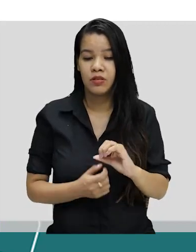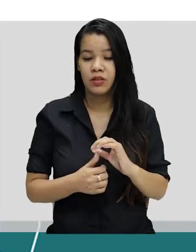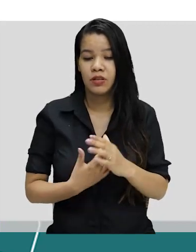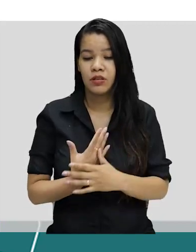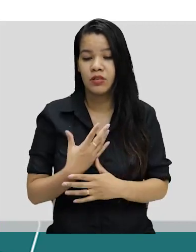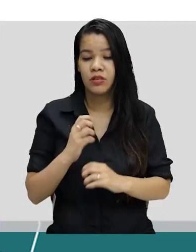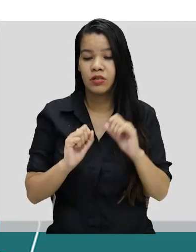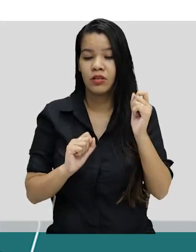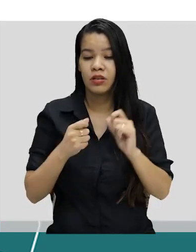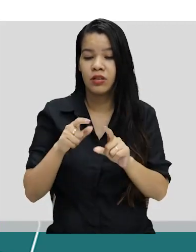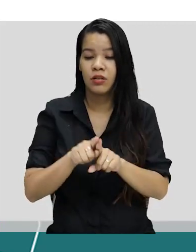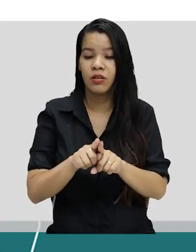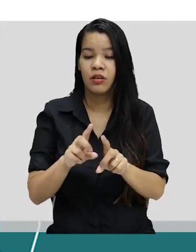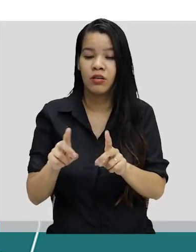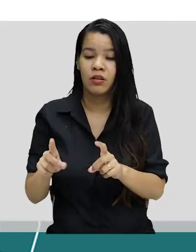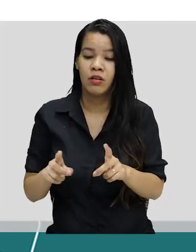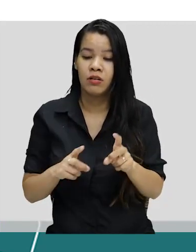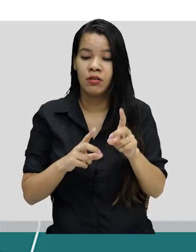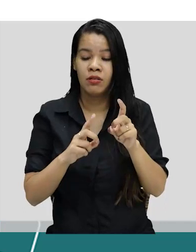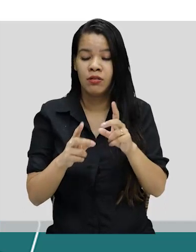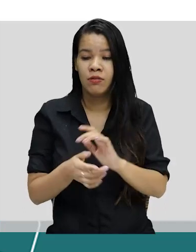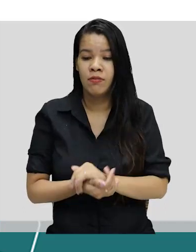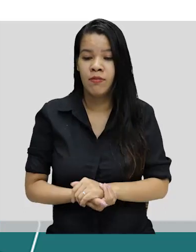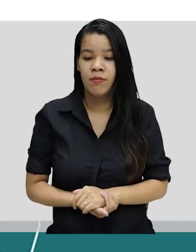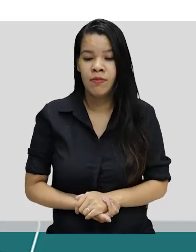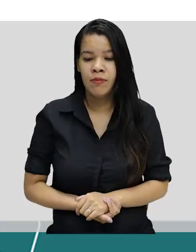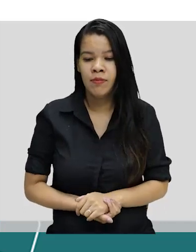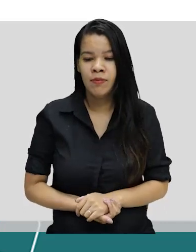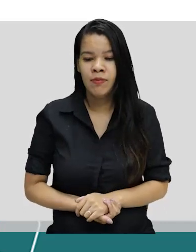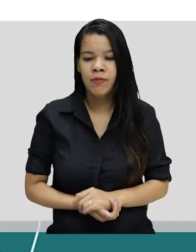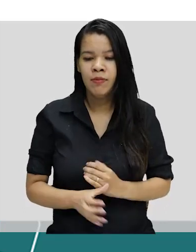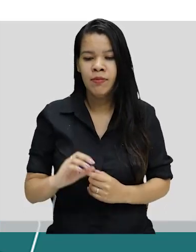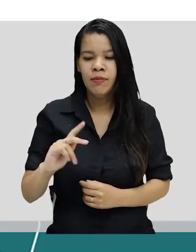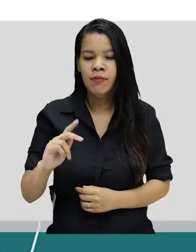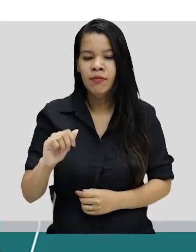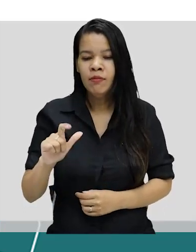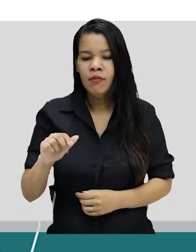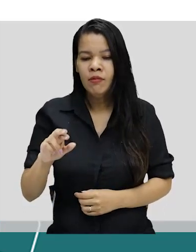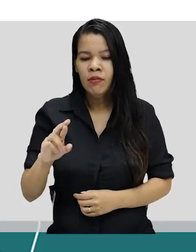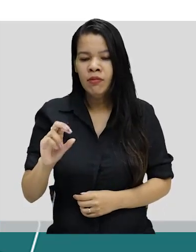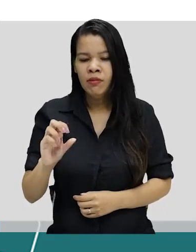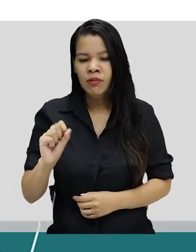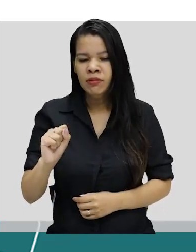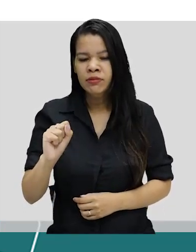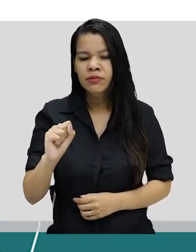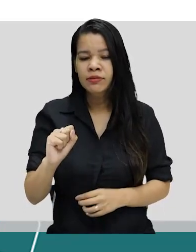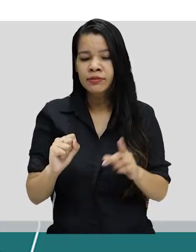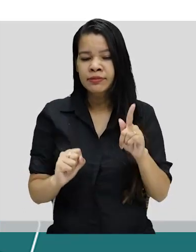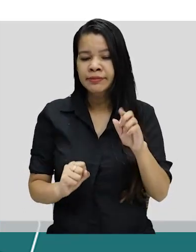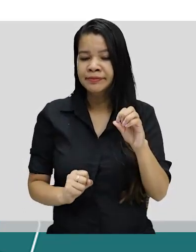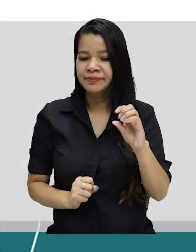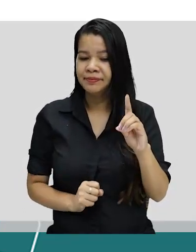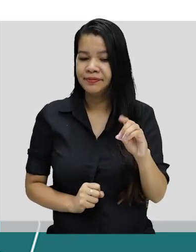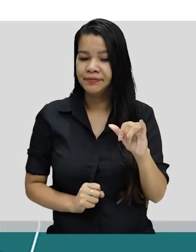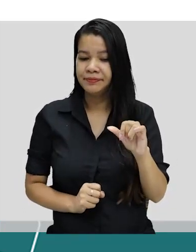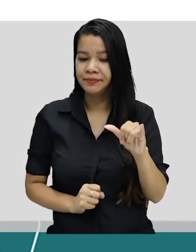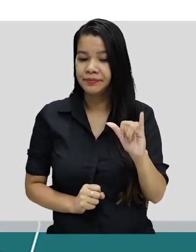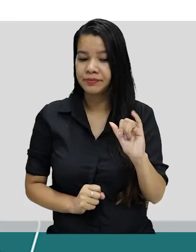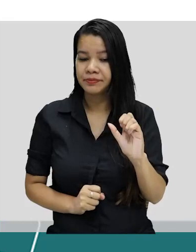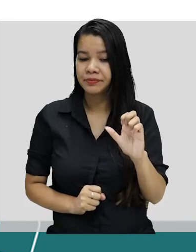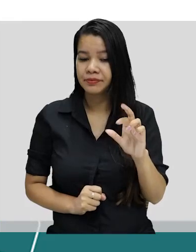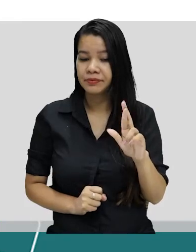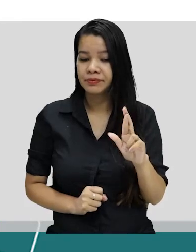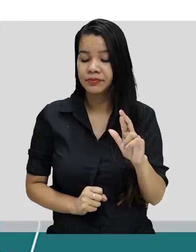industrial e comerciante estadunidense, ou seja, lá dos Estados Unidos, Charles Goodyear, e aí talvez você já ouviu